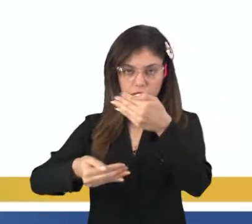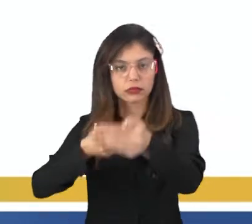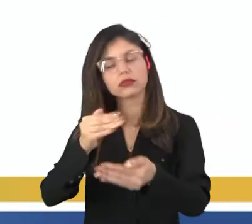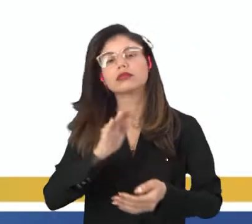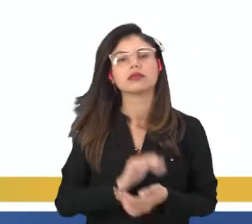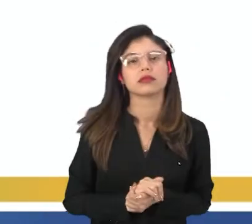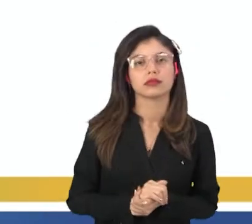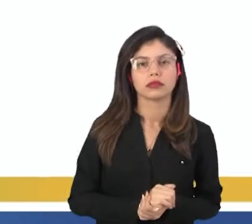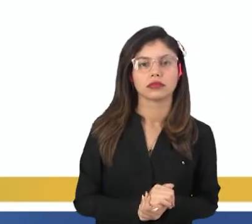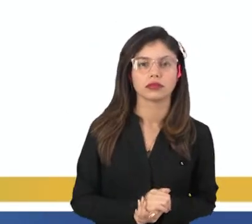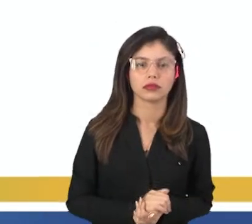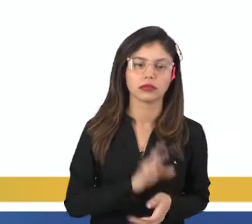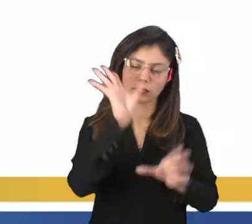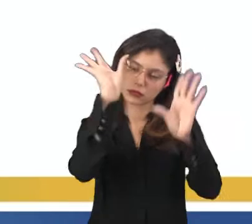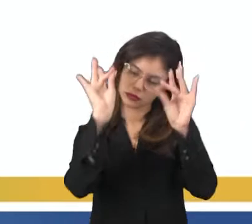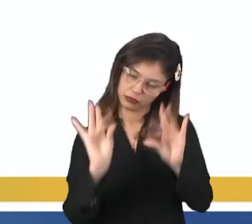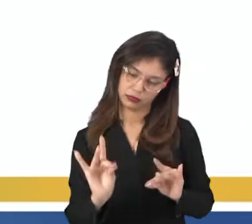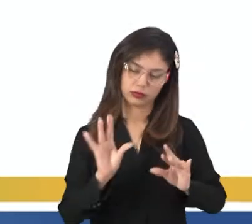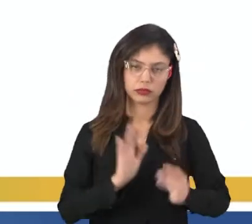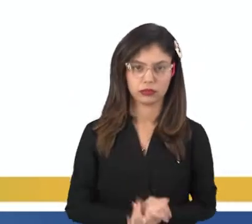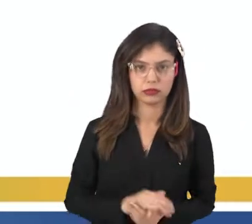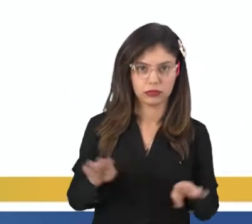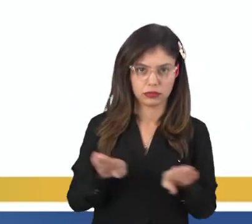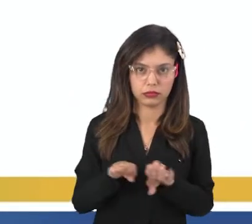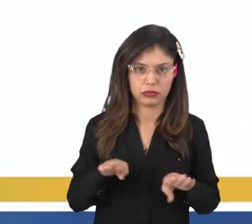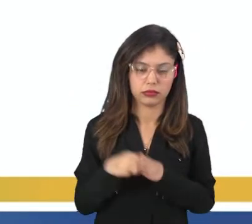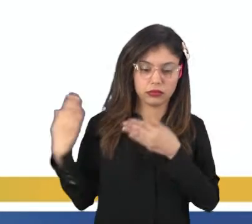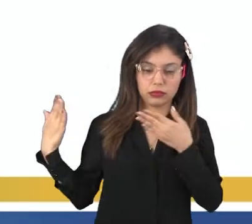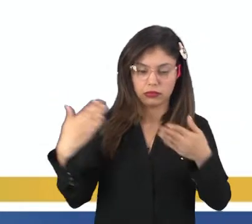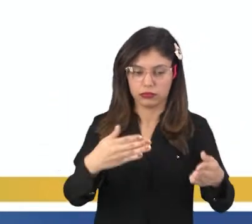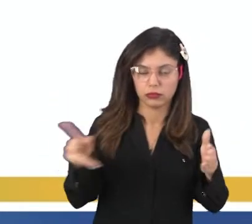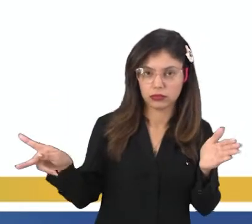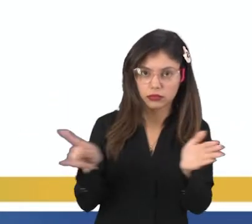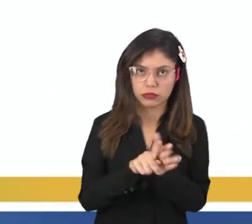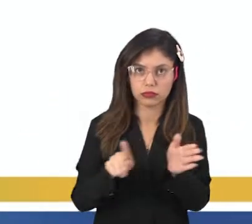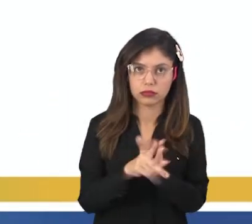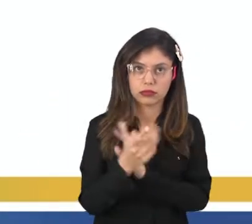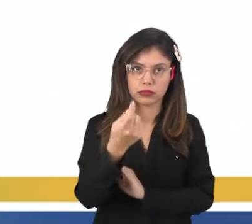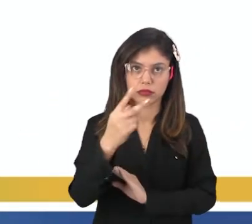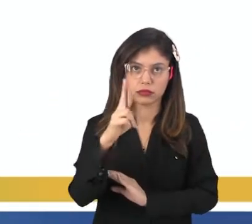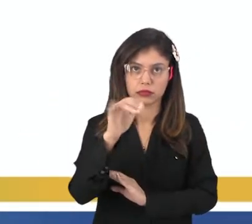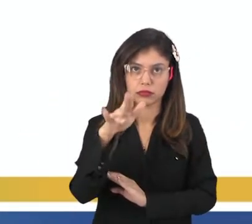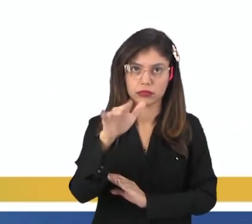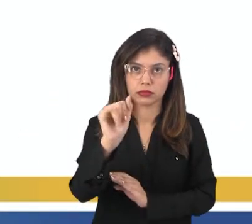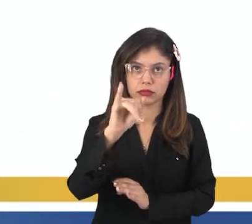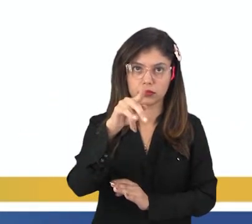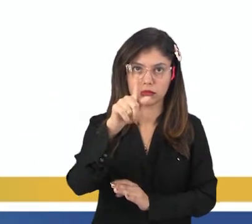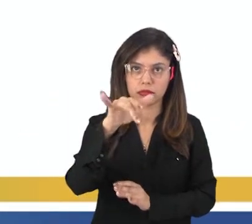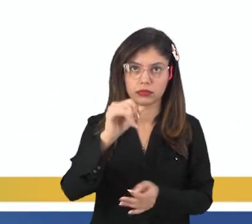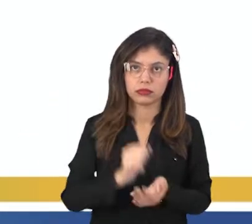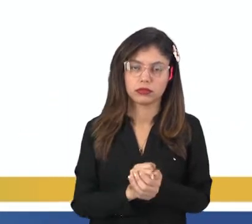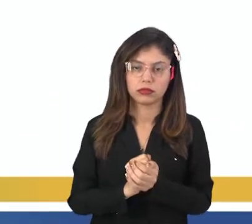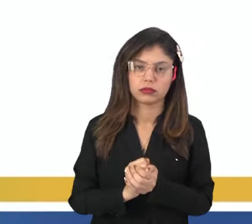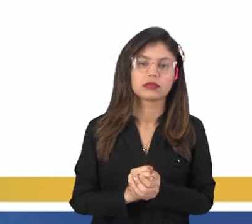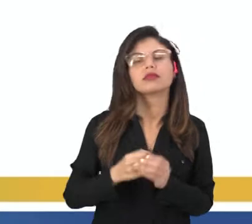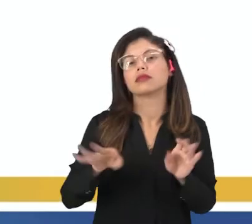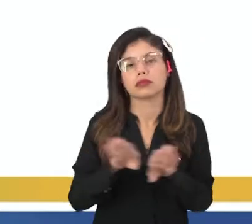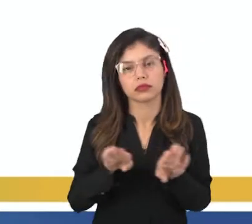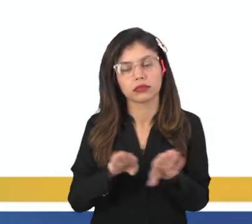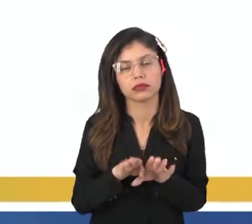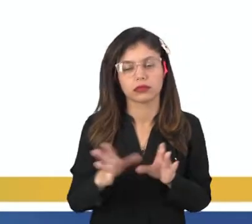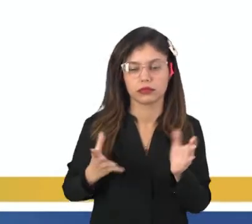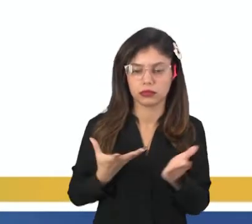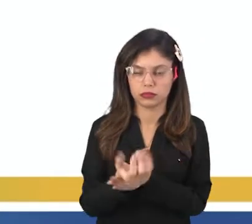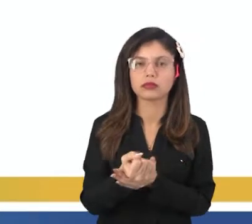evoluir a formação intelectual de cada um E também a o objetivo da propagação de ideologias que a divulgar seu conteúdo